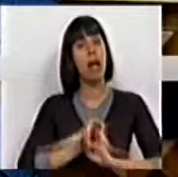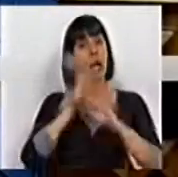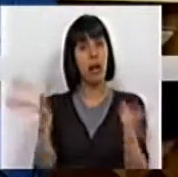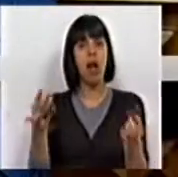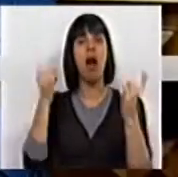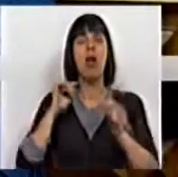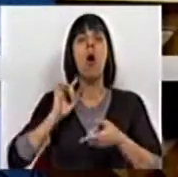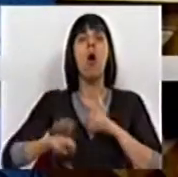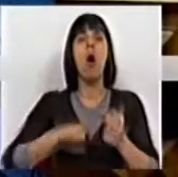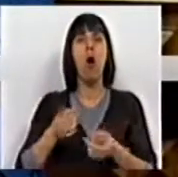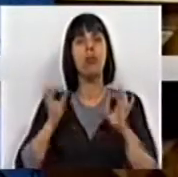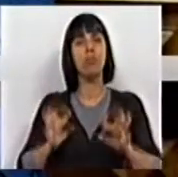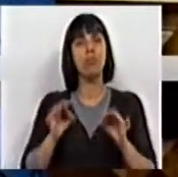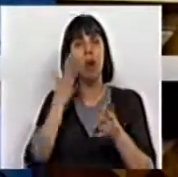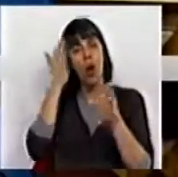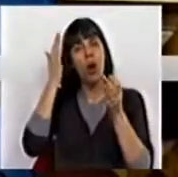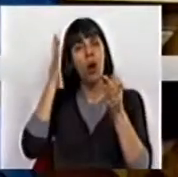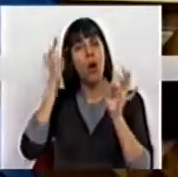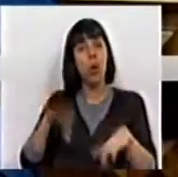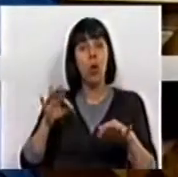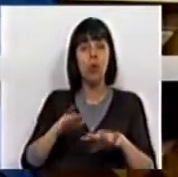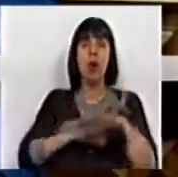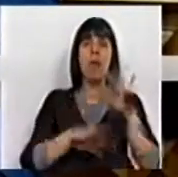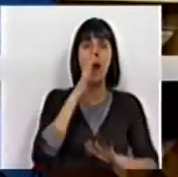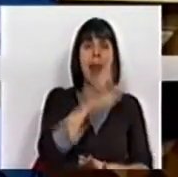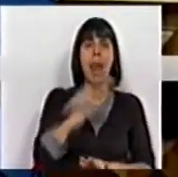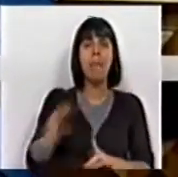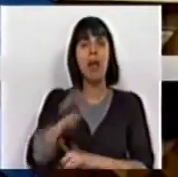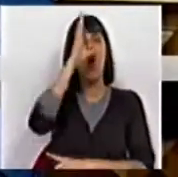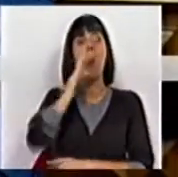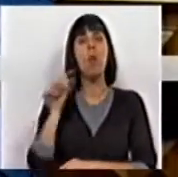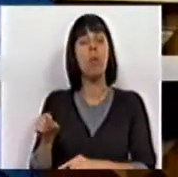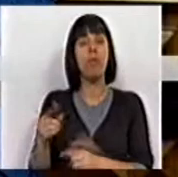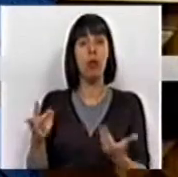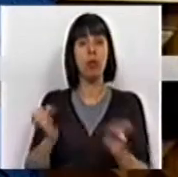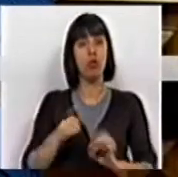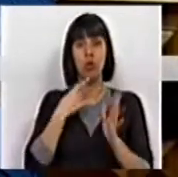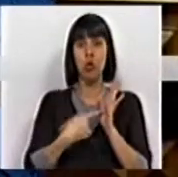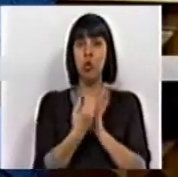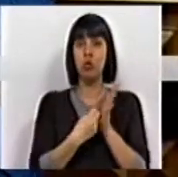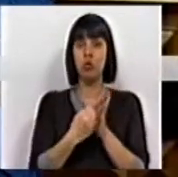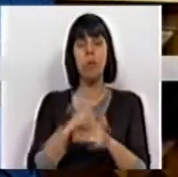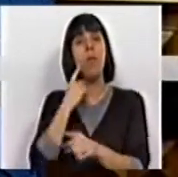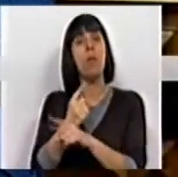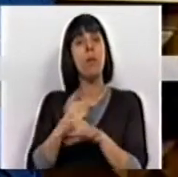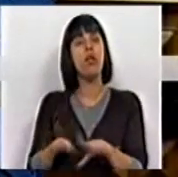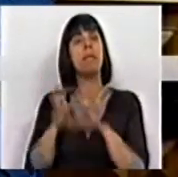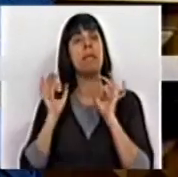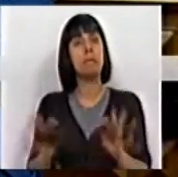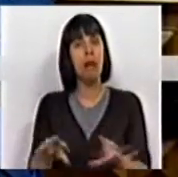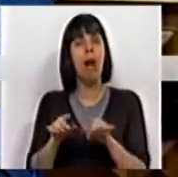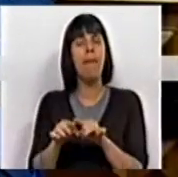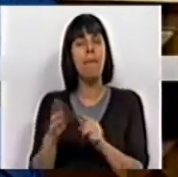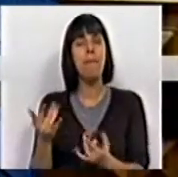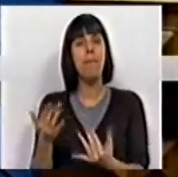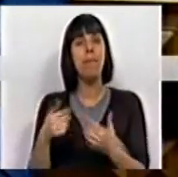claras. Naquilo que são as conclusões ou as execuções por parte do Governo, ela não é referida. O mesmo que relativamente